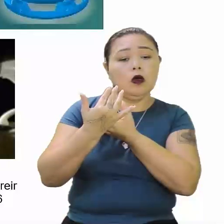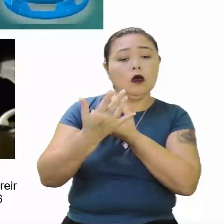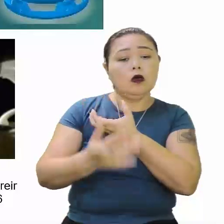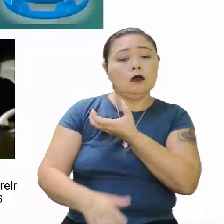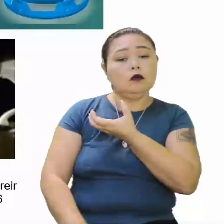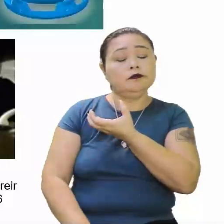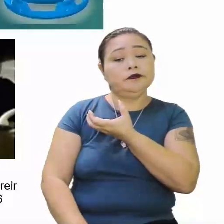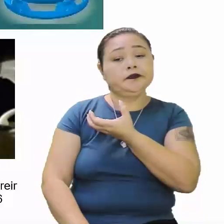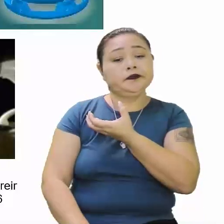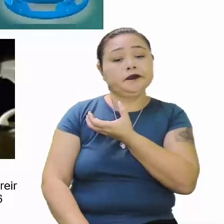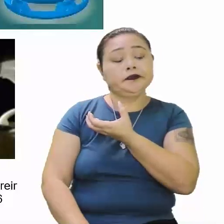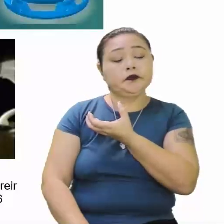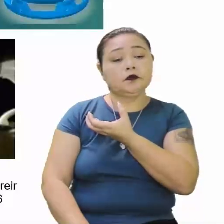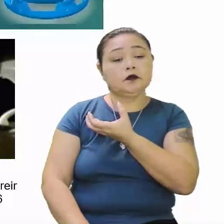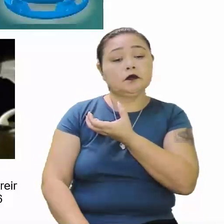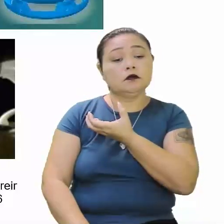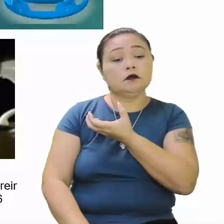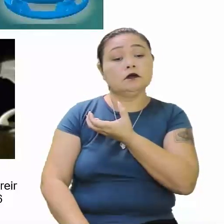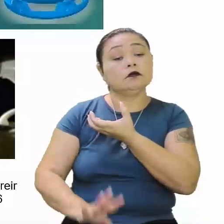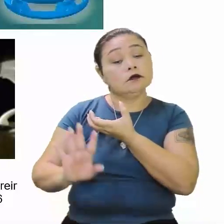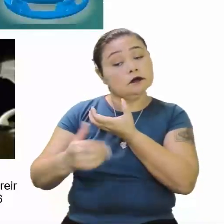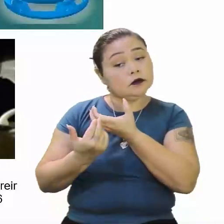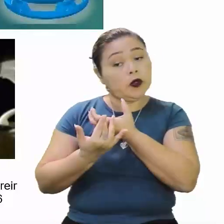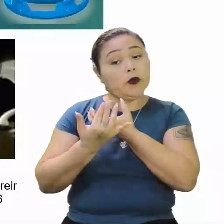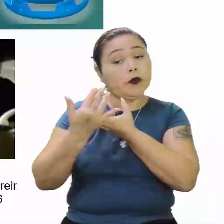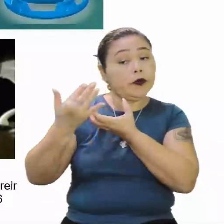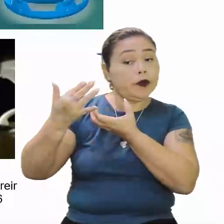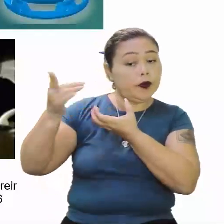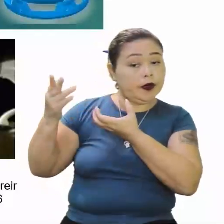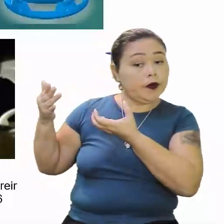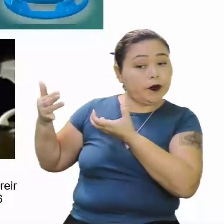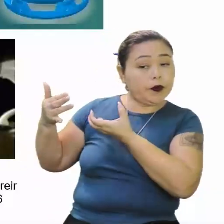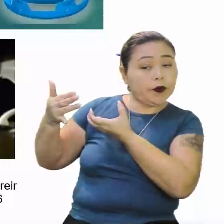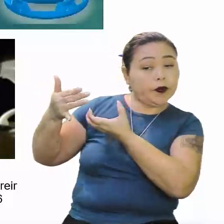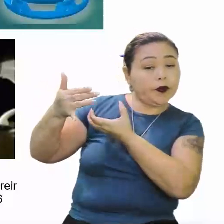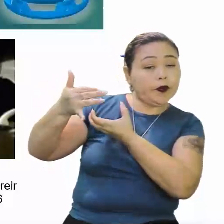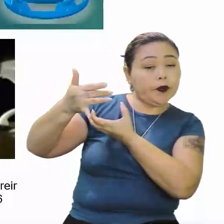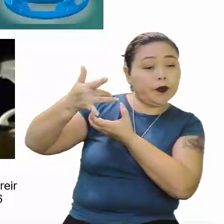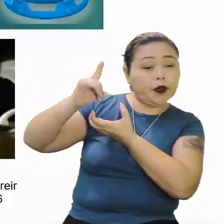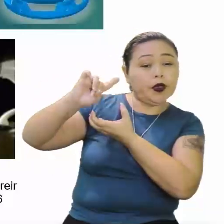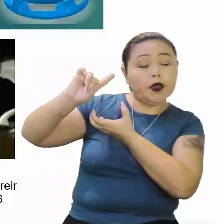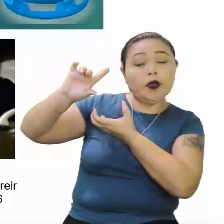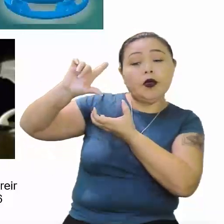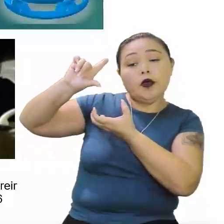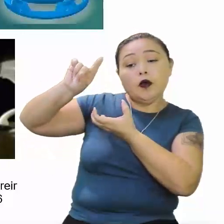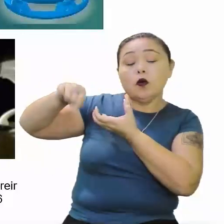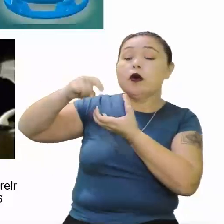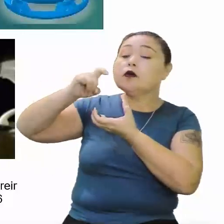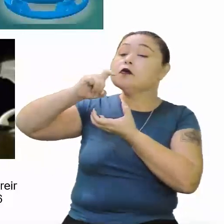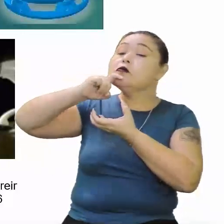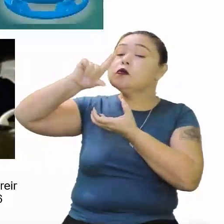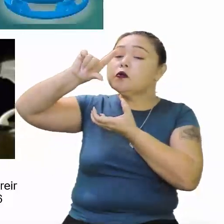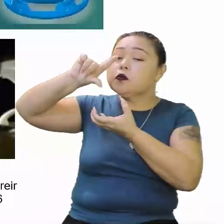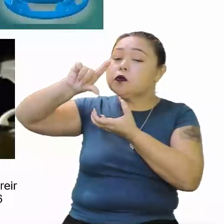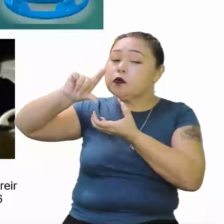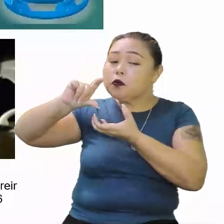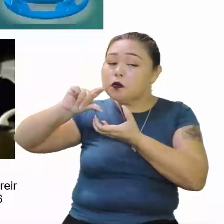olha só, passa para o estado gasoso e quando sofre resfriamento, ocorre